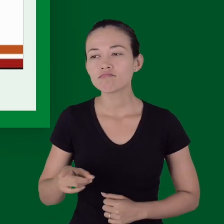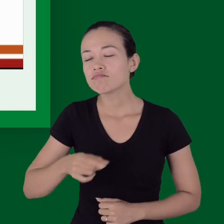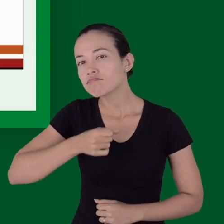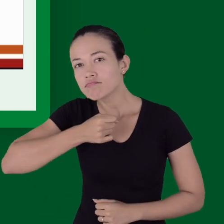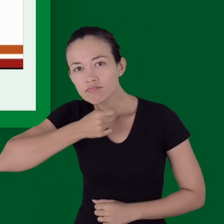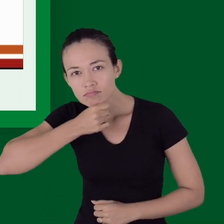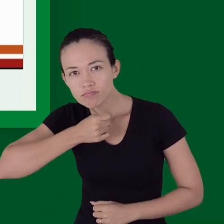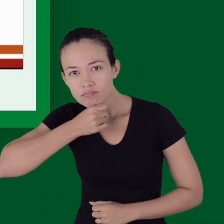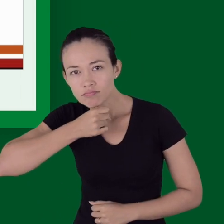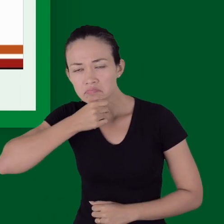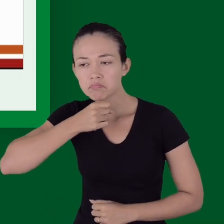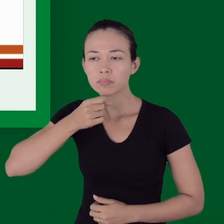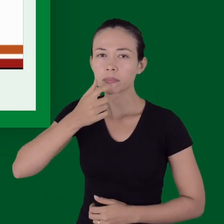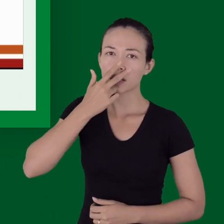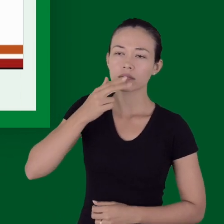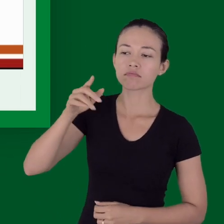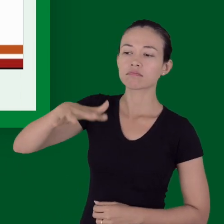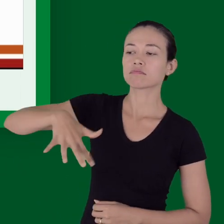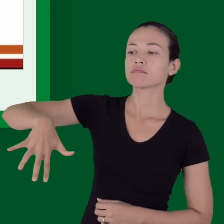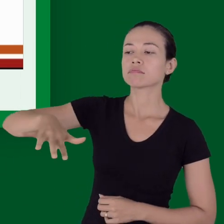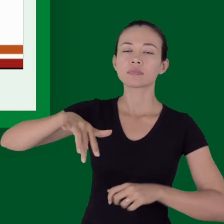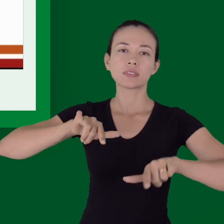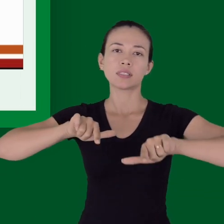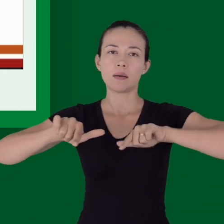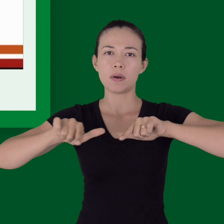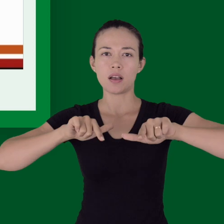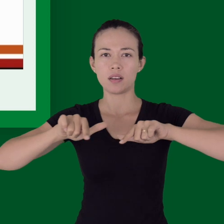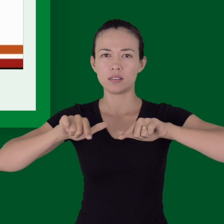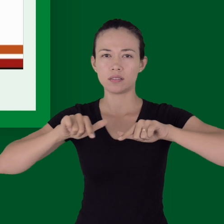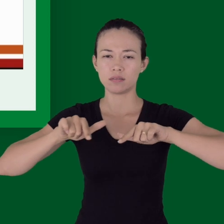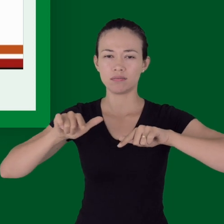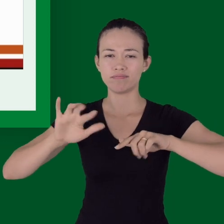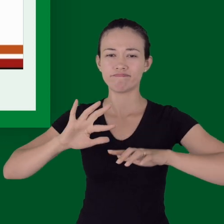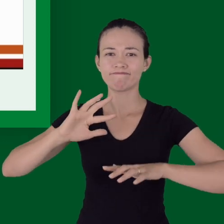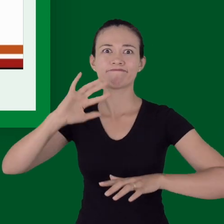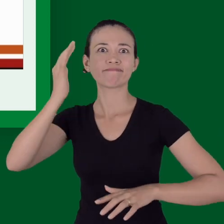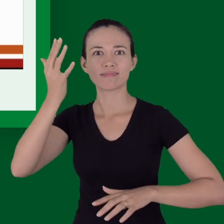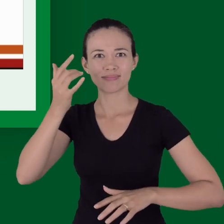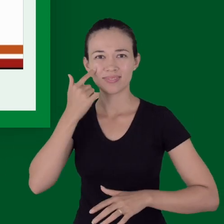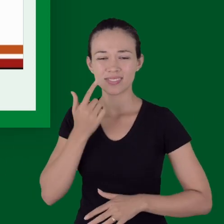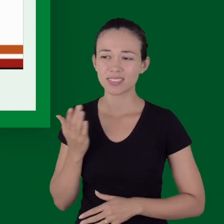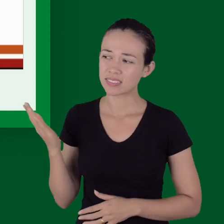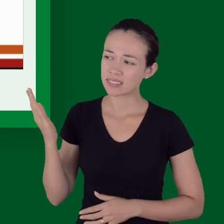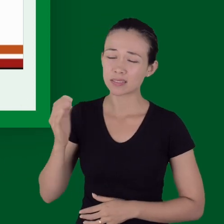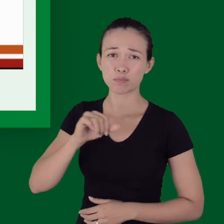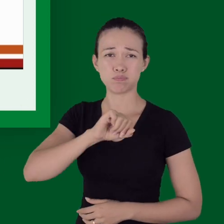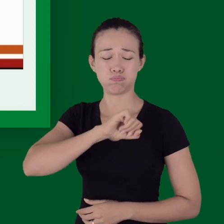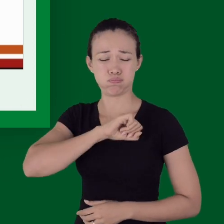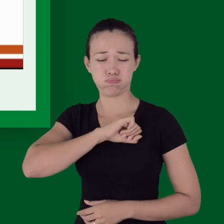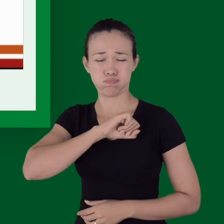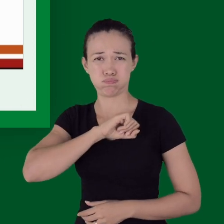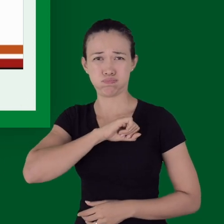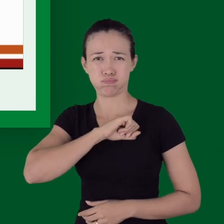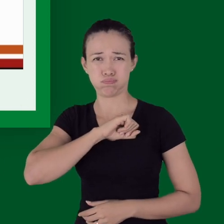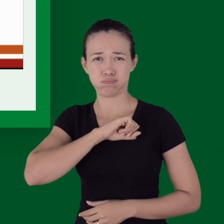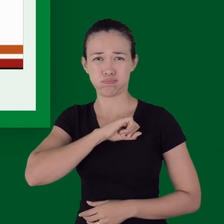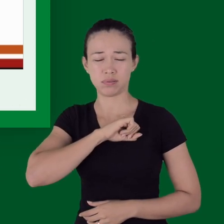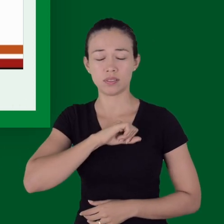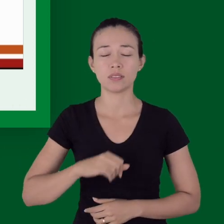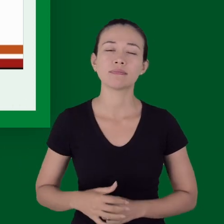senhor, aparentemente no trabalho, tudo, evolui com um mal súbito, né, uma taquicardia